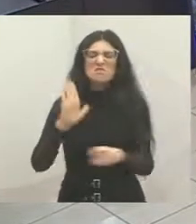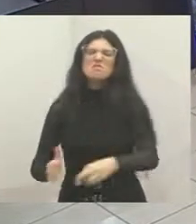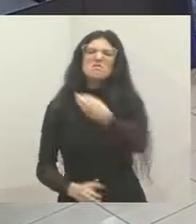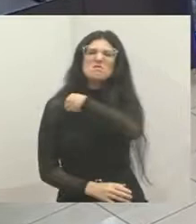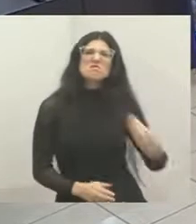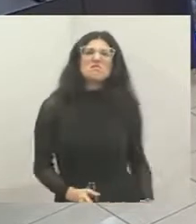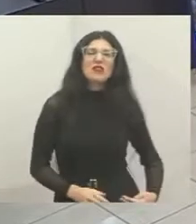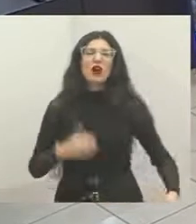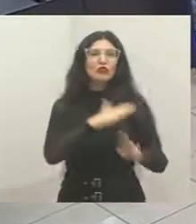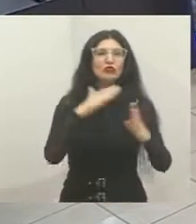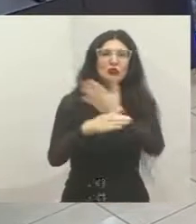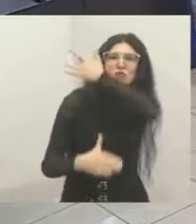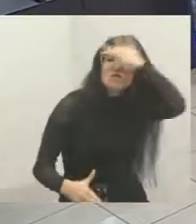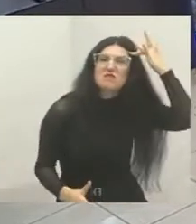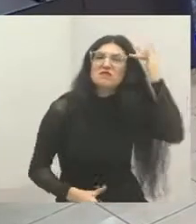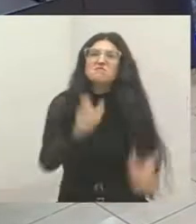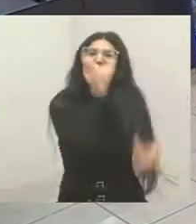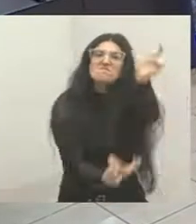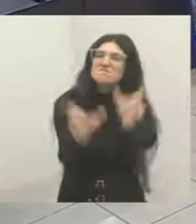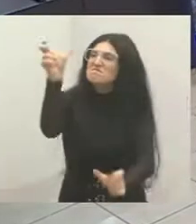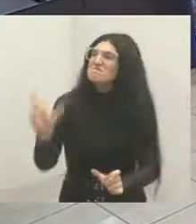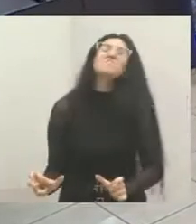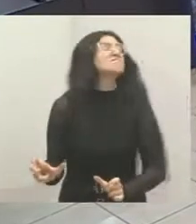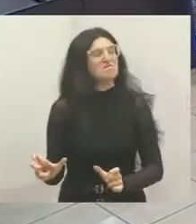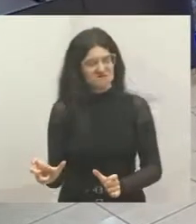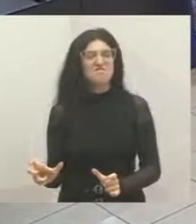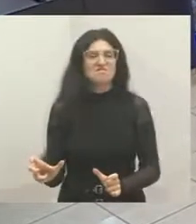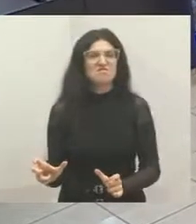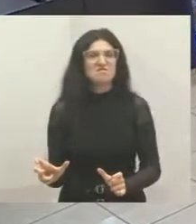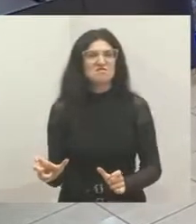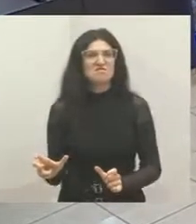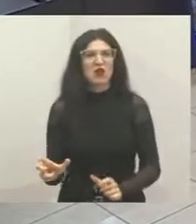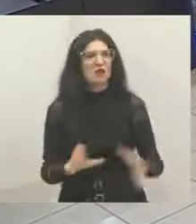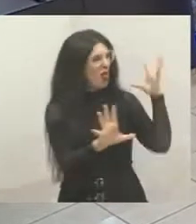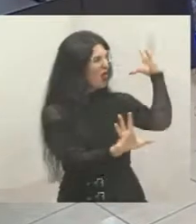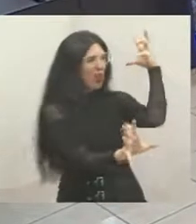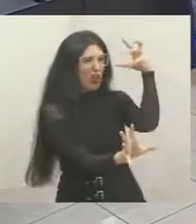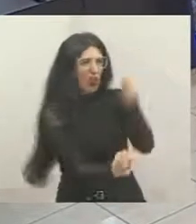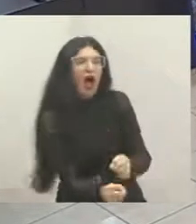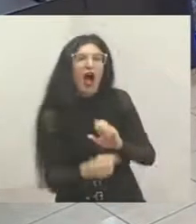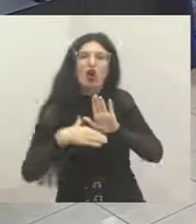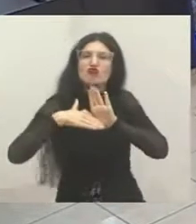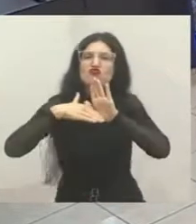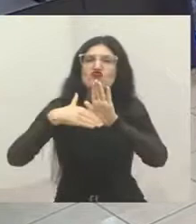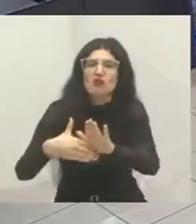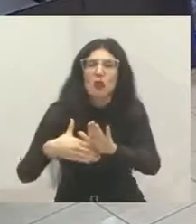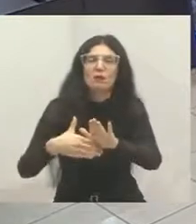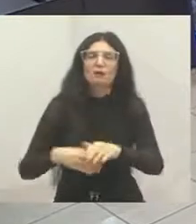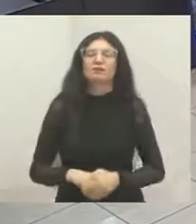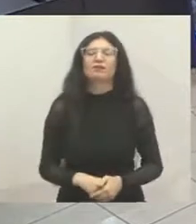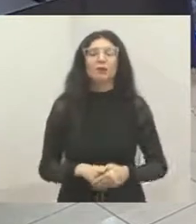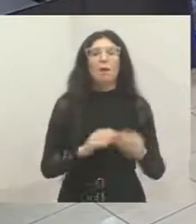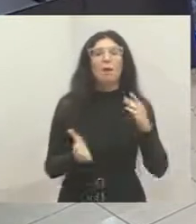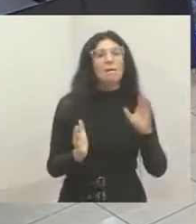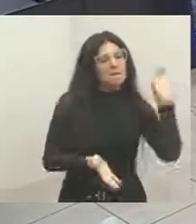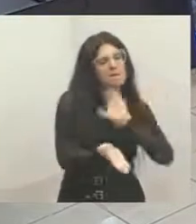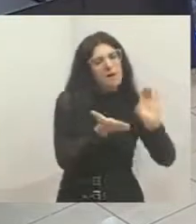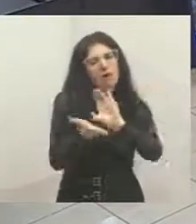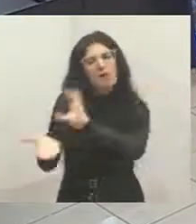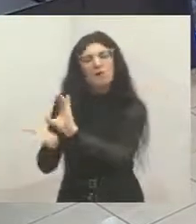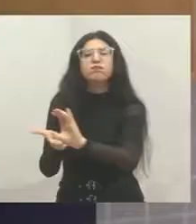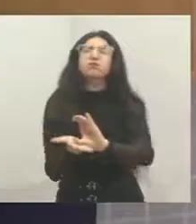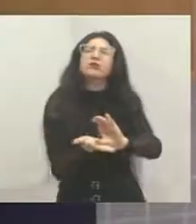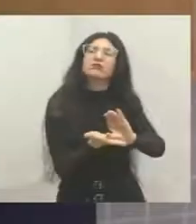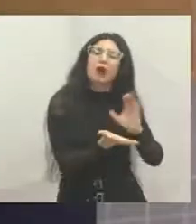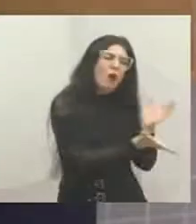Agradecer a todos os funcionários que foram detentores da construção desses números. Agradecer a todos os secretarias de finanças, que